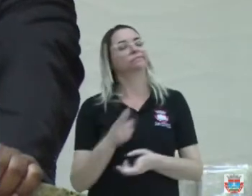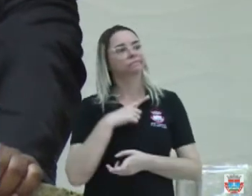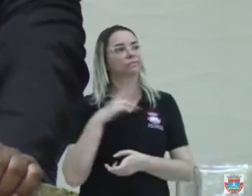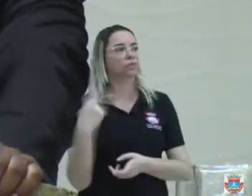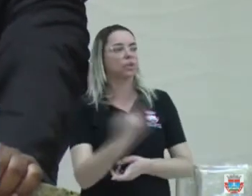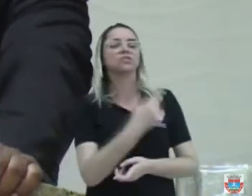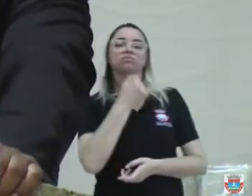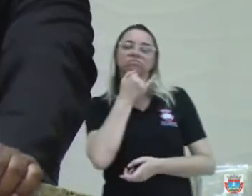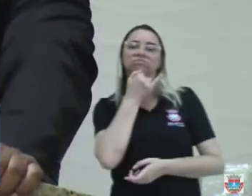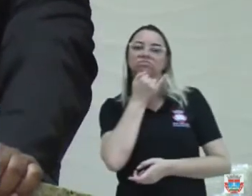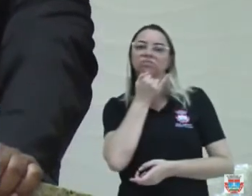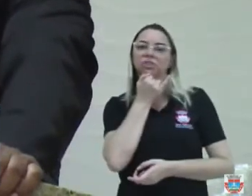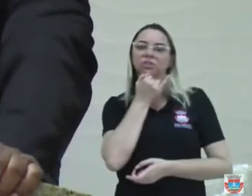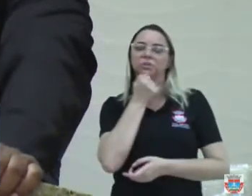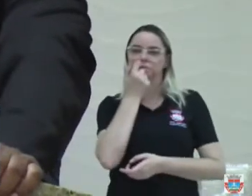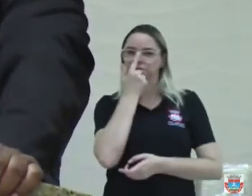triste.